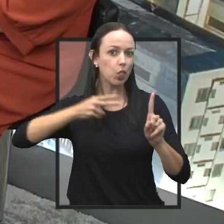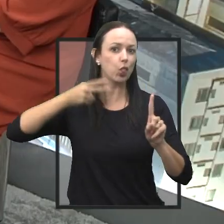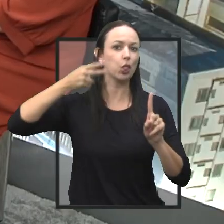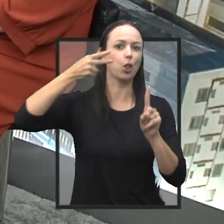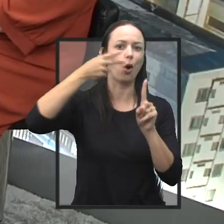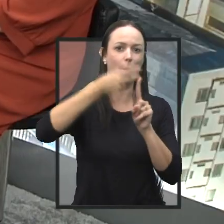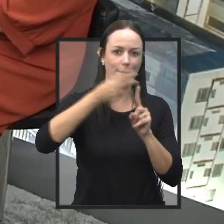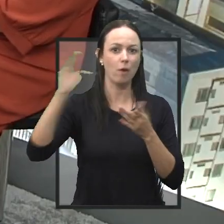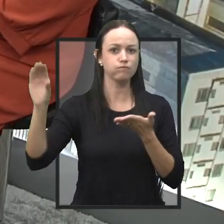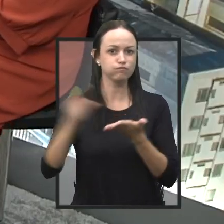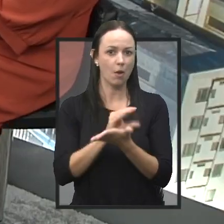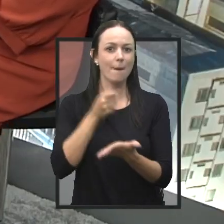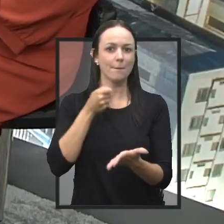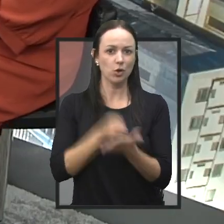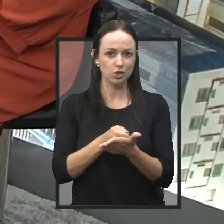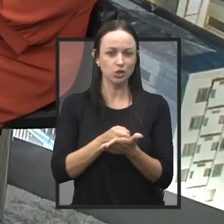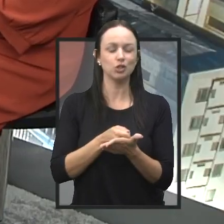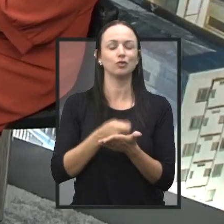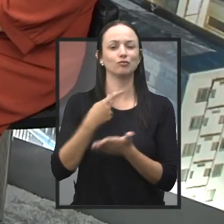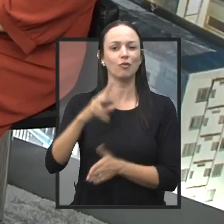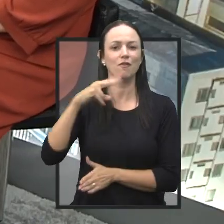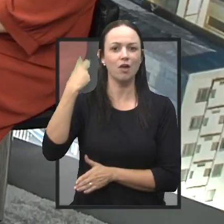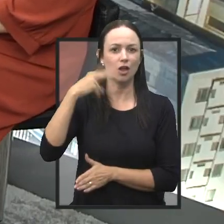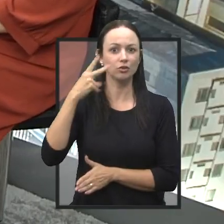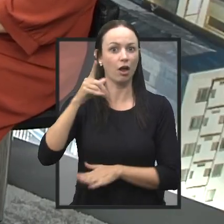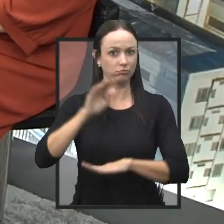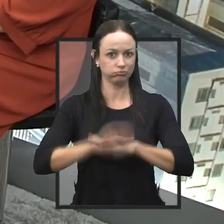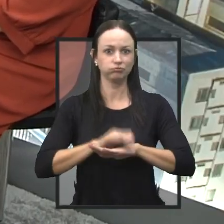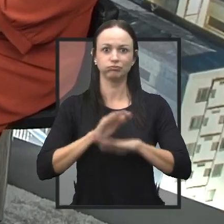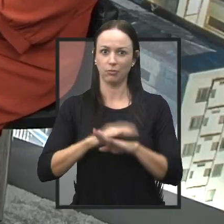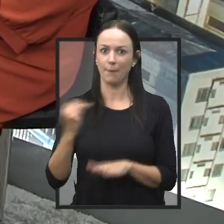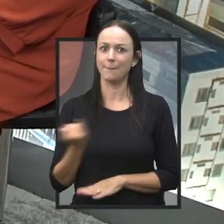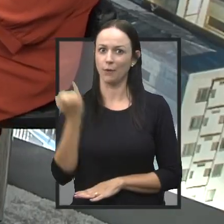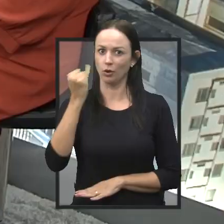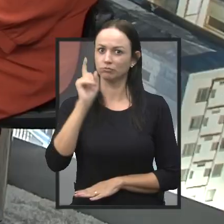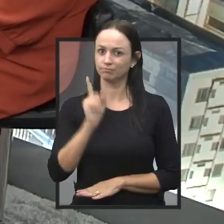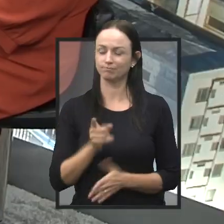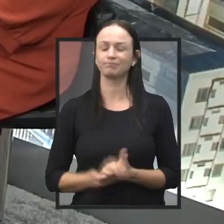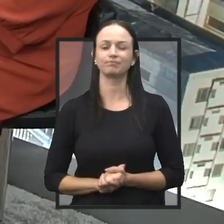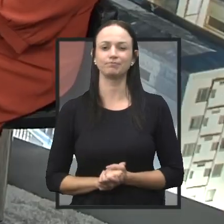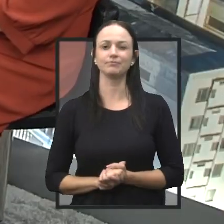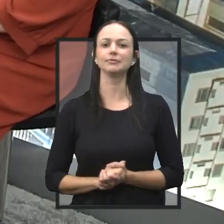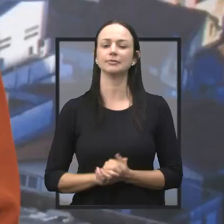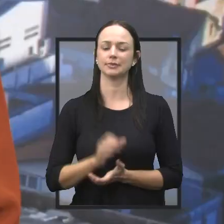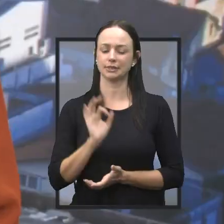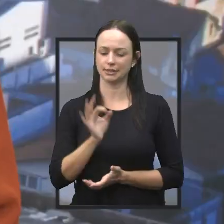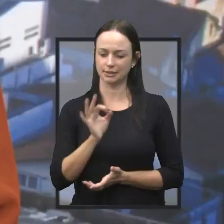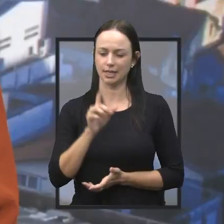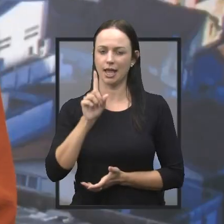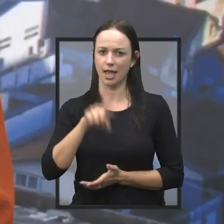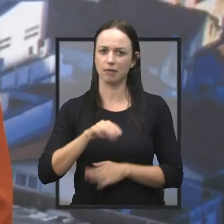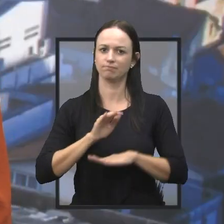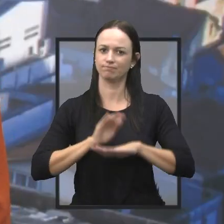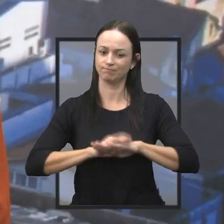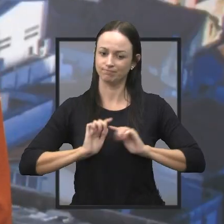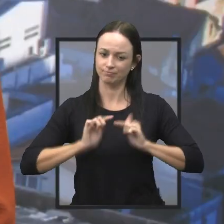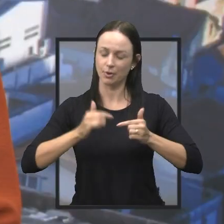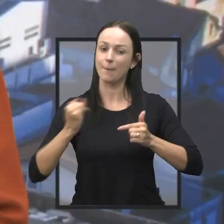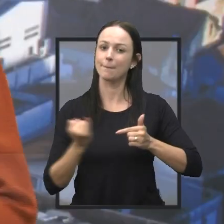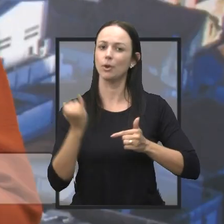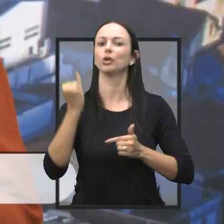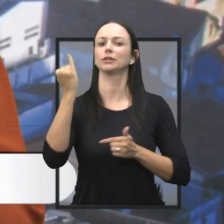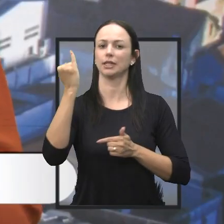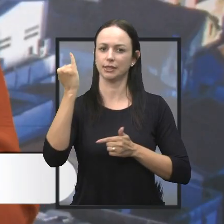as emendas impositivas dos vereadores. É uma iniciativa importante. É uma iniciativa importante, é uma iniciativa